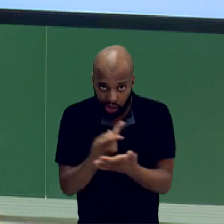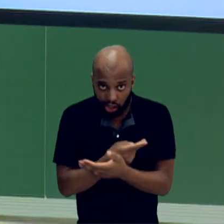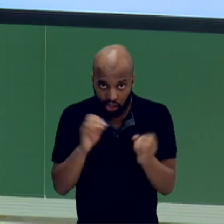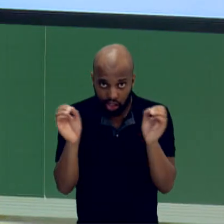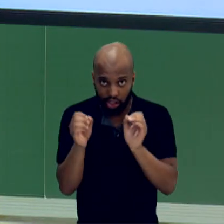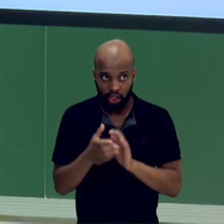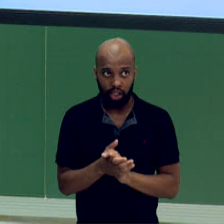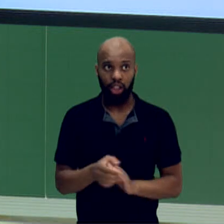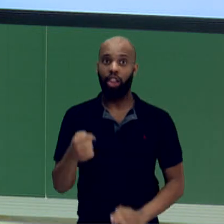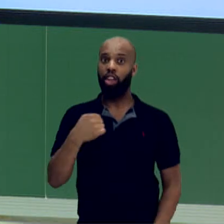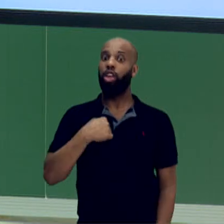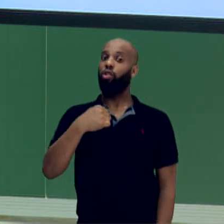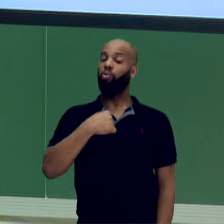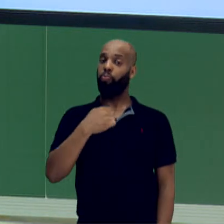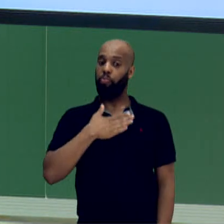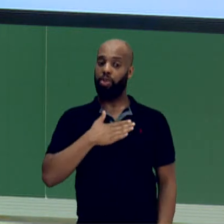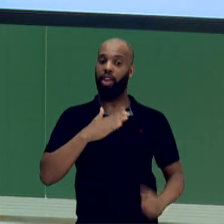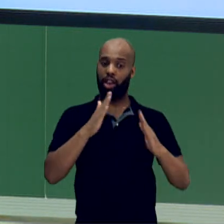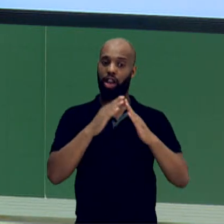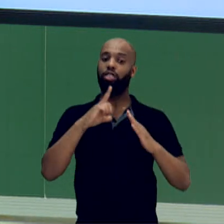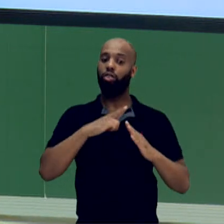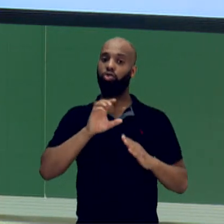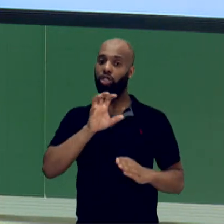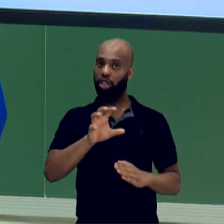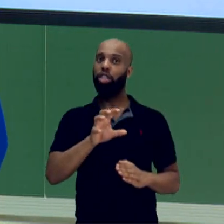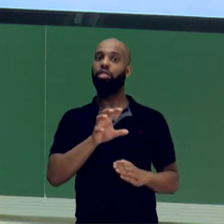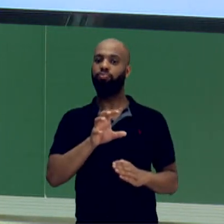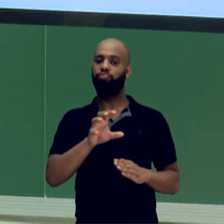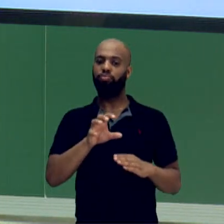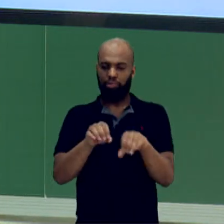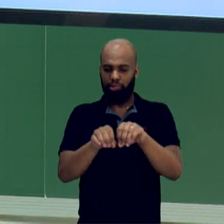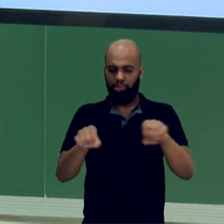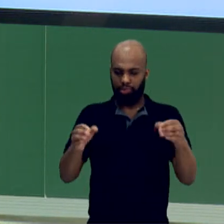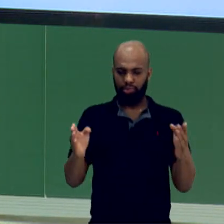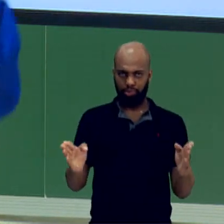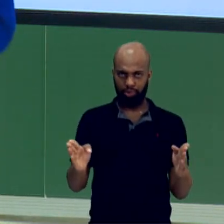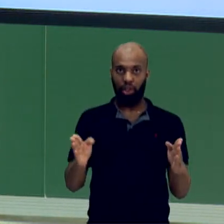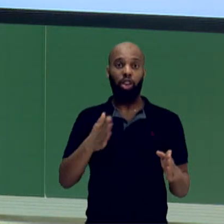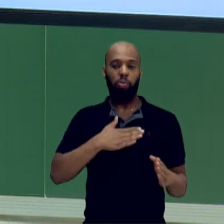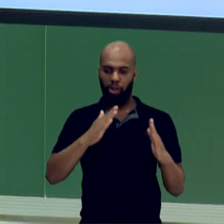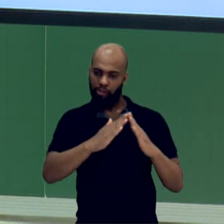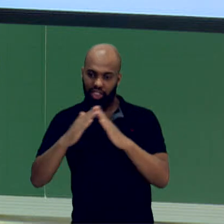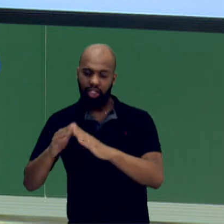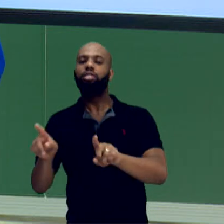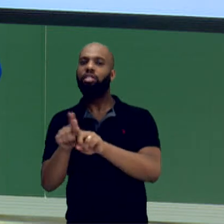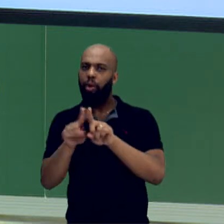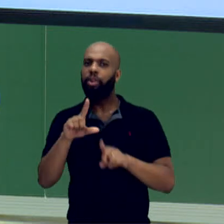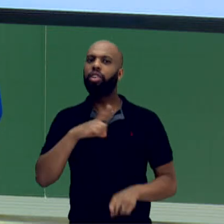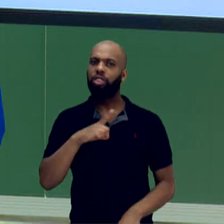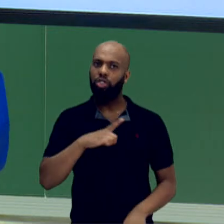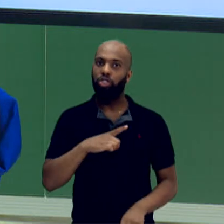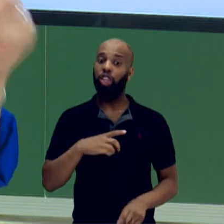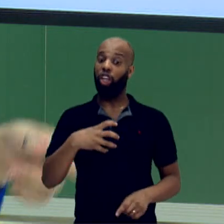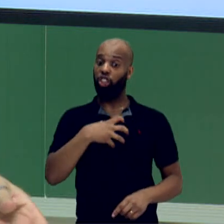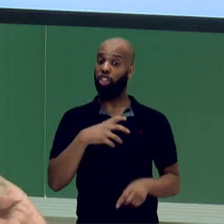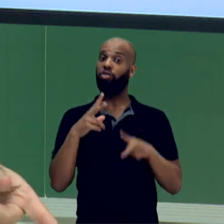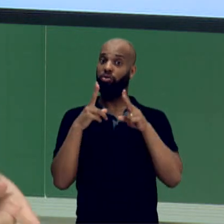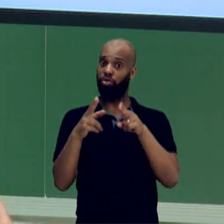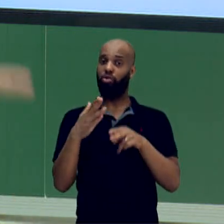confusão. Vou medir meu terreno em pés, aí eu vou lá, meço. Aí o que acontece? Meu pé é diferente do outro. E